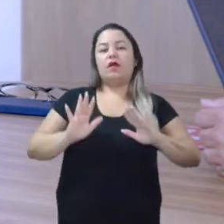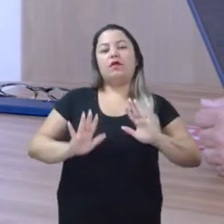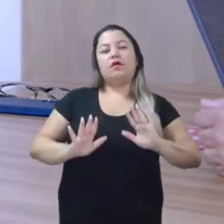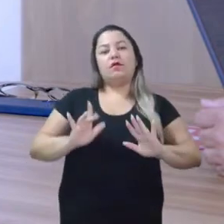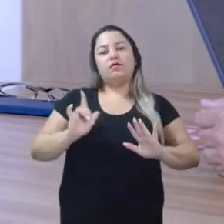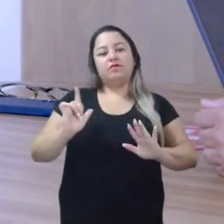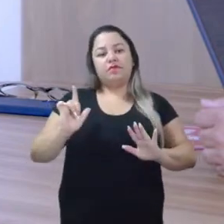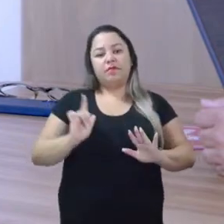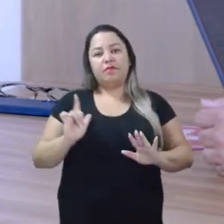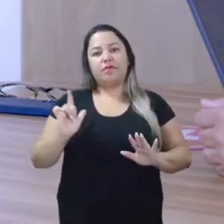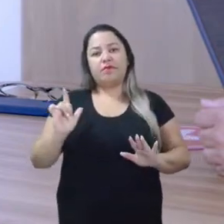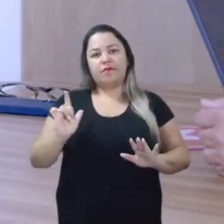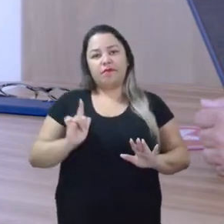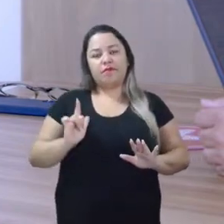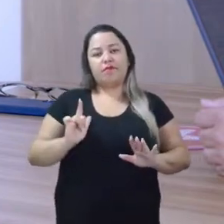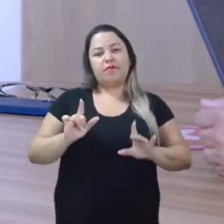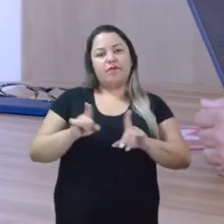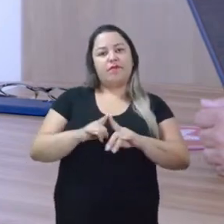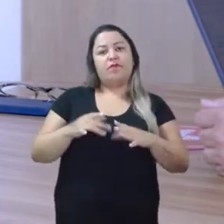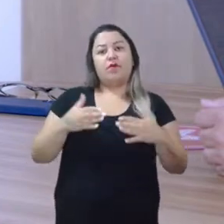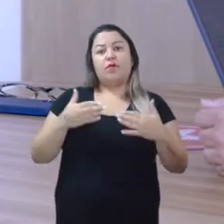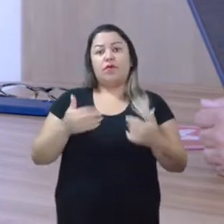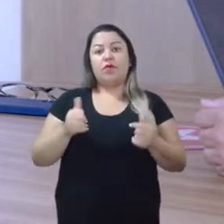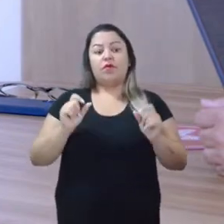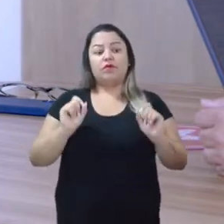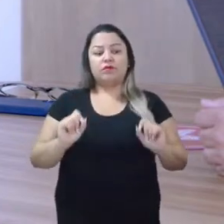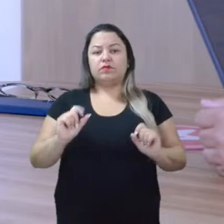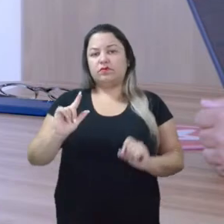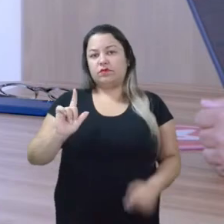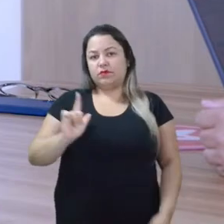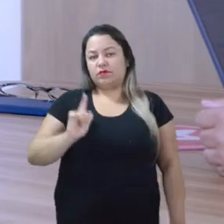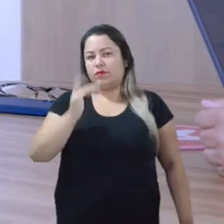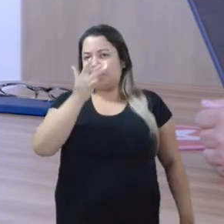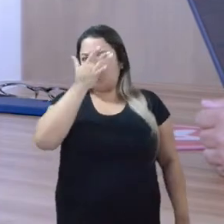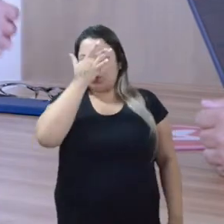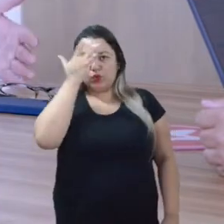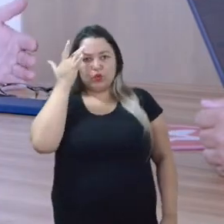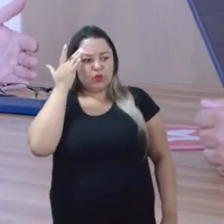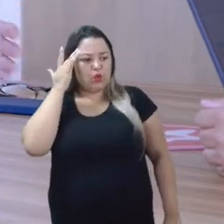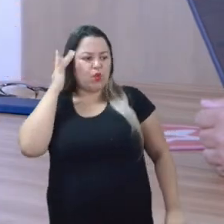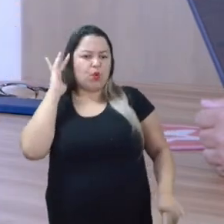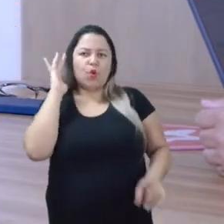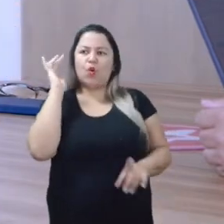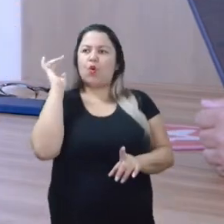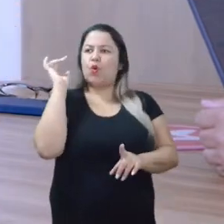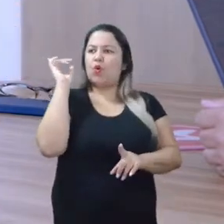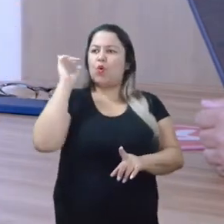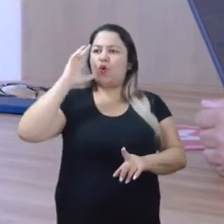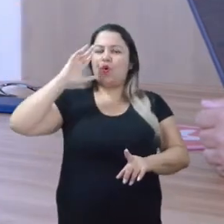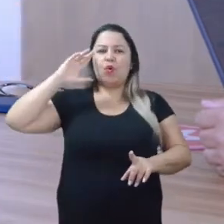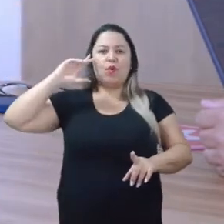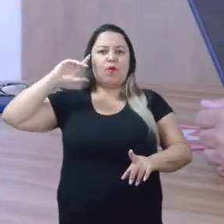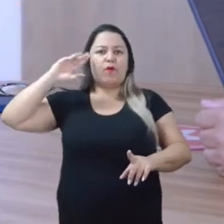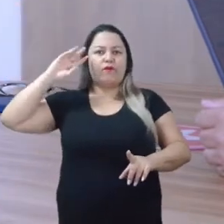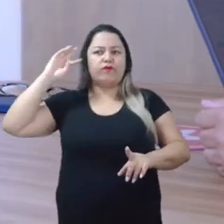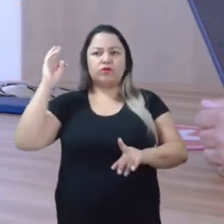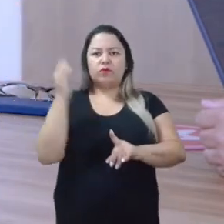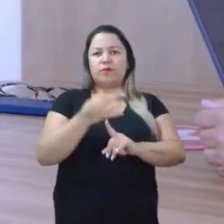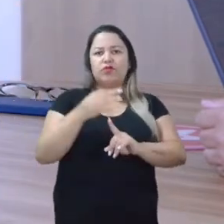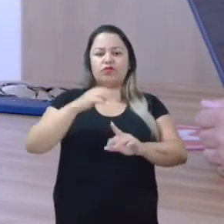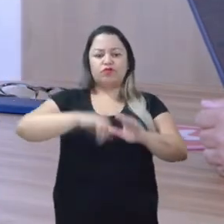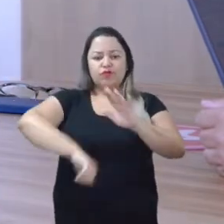para ser eficiente, né? Porque você tem ali uma pessoa que vai ser ofendida, que vai ser acusada erroneamente de um crime, de um